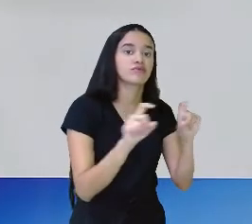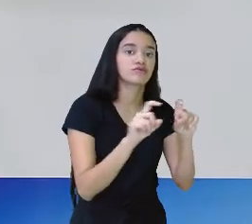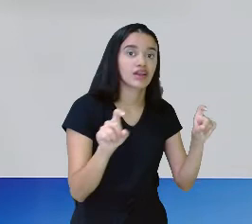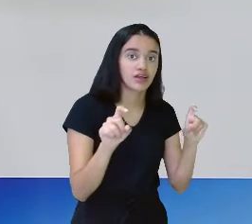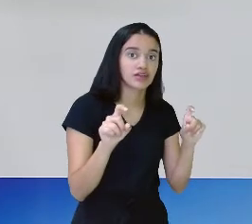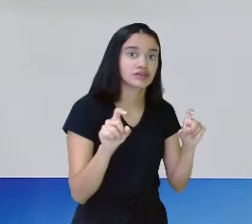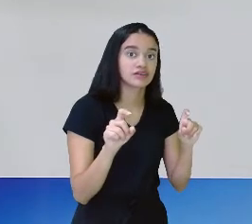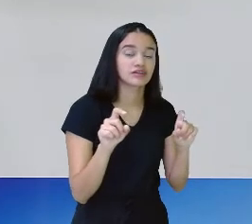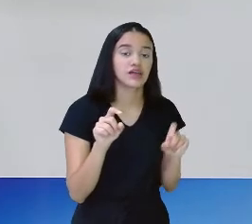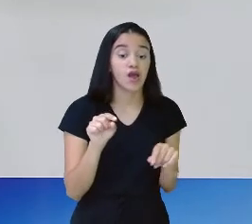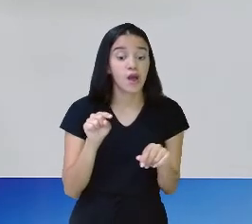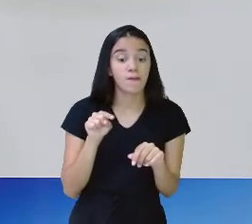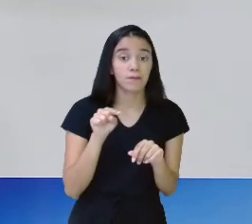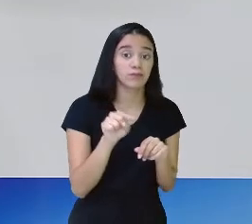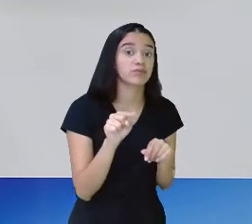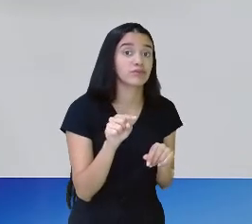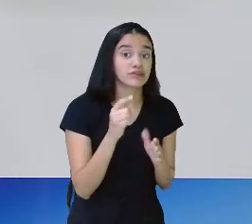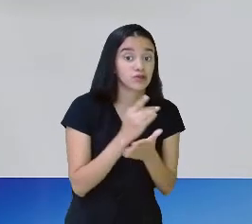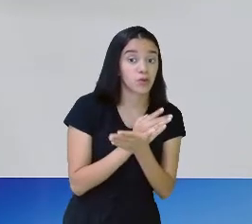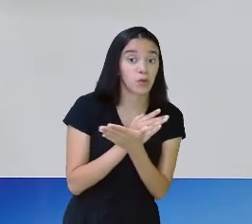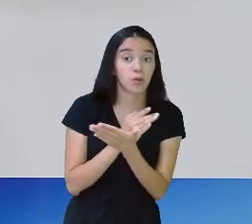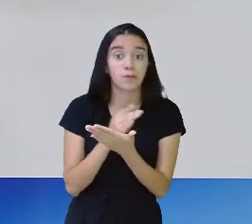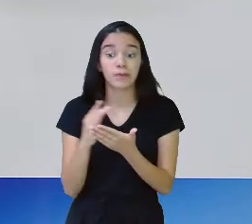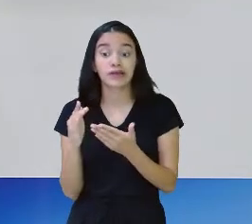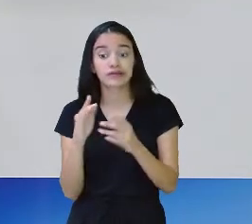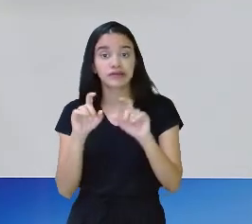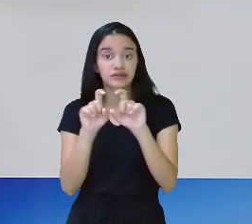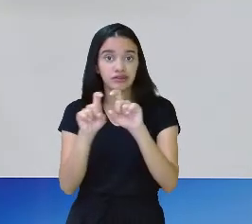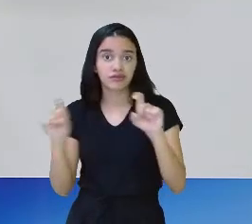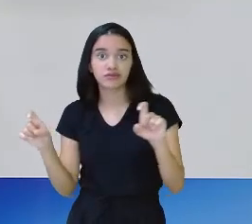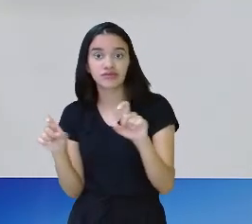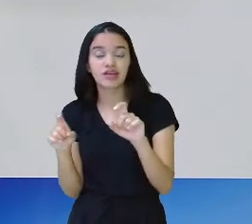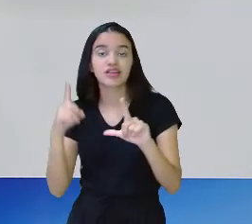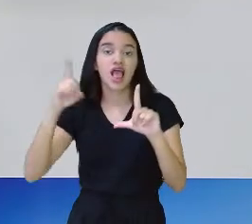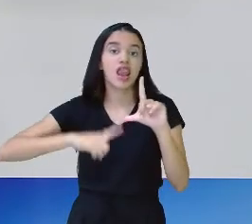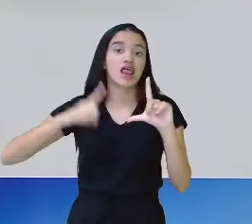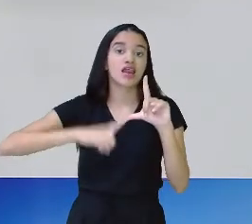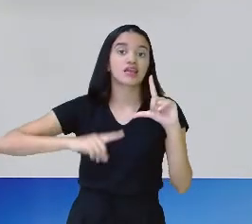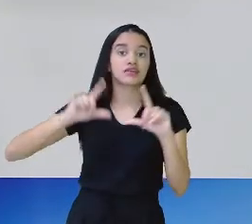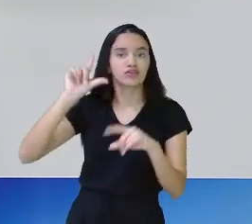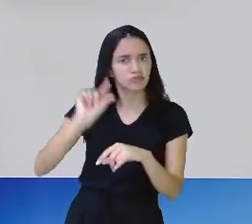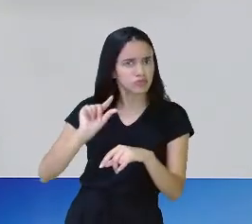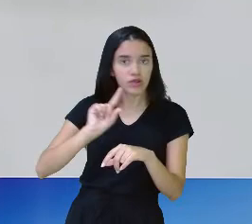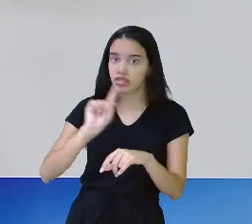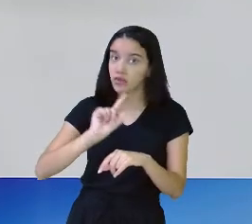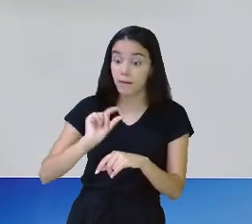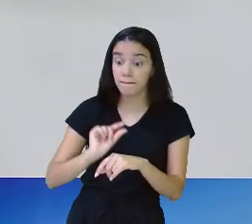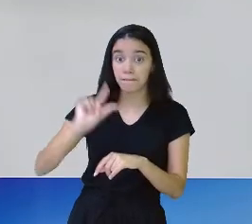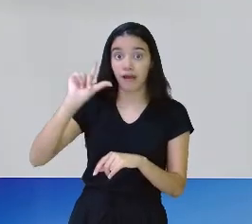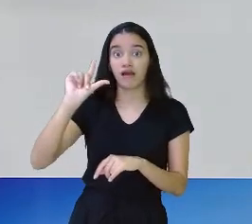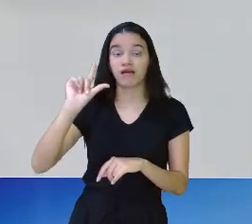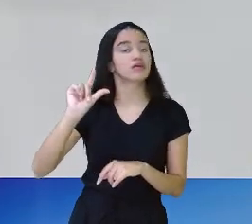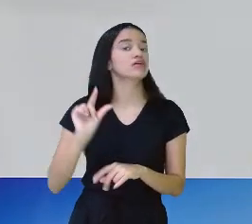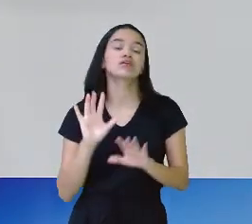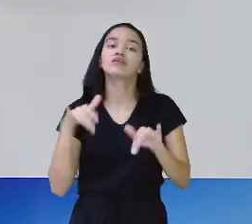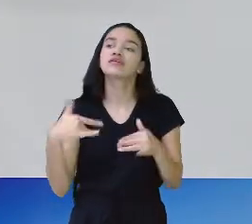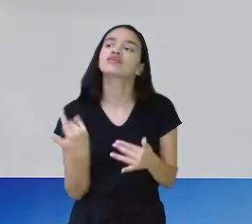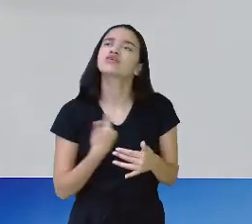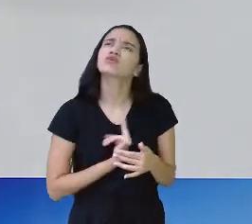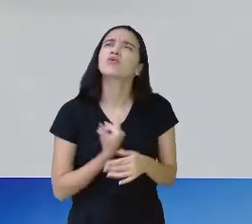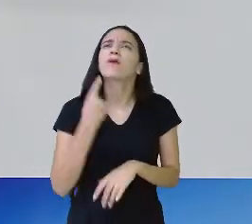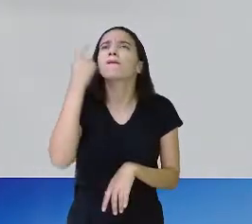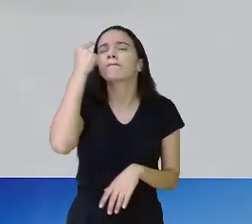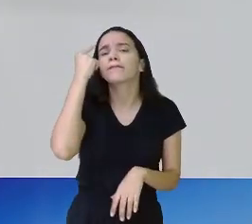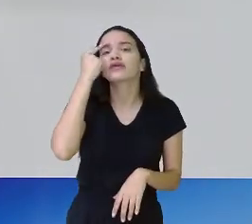um sinal de pontuação e início da frase, letra maiúscula. Não pode esquecer, tá? E aí a gente pensa